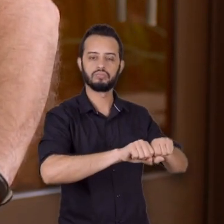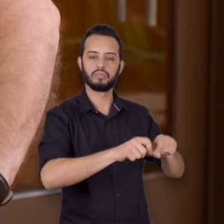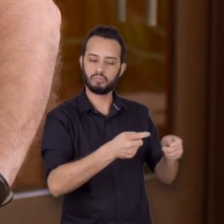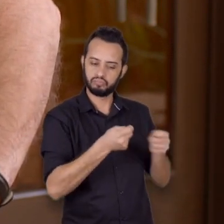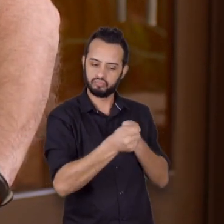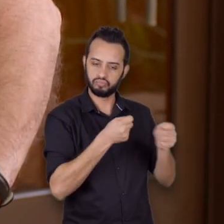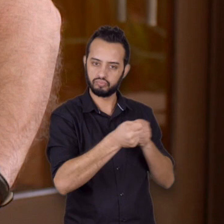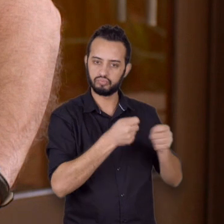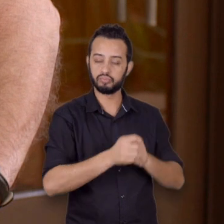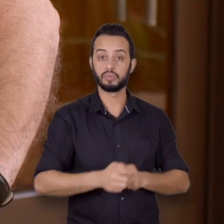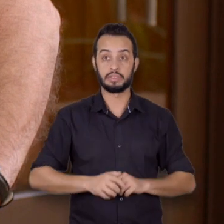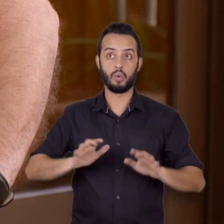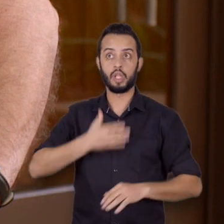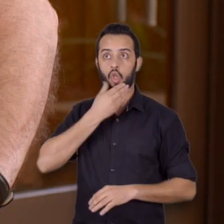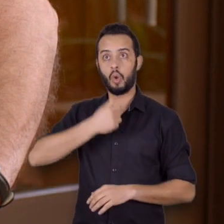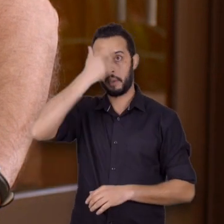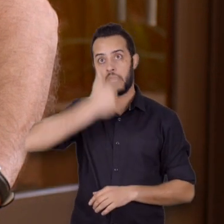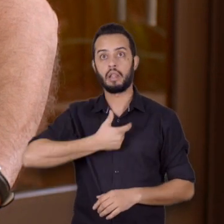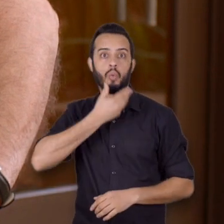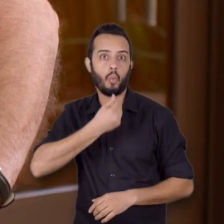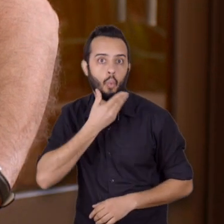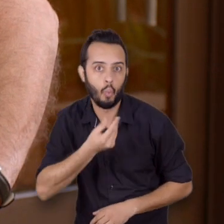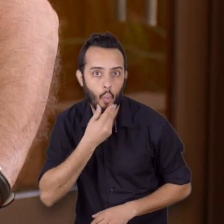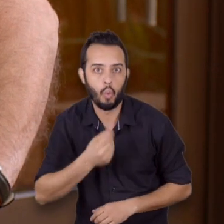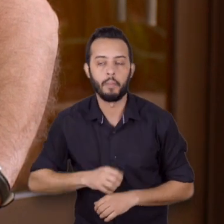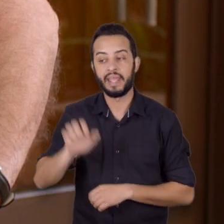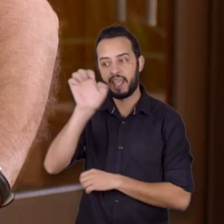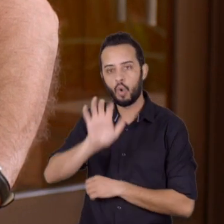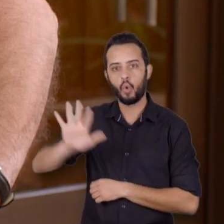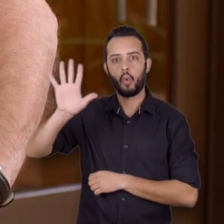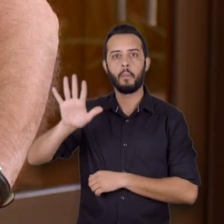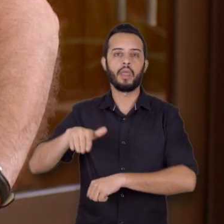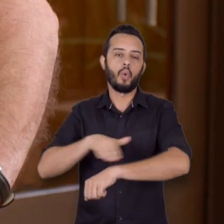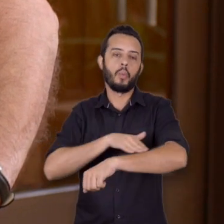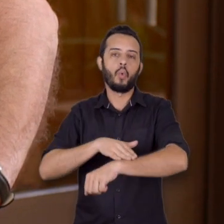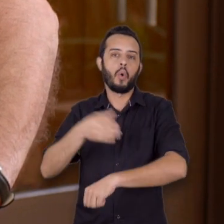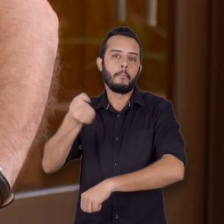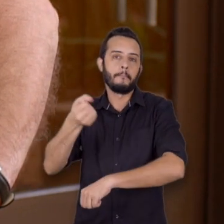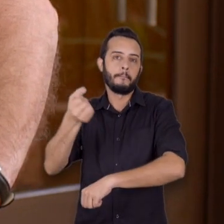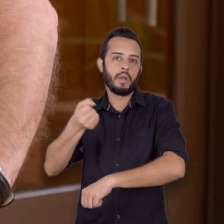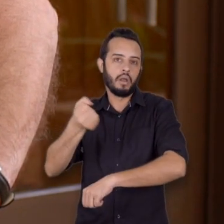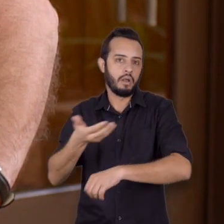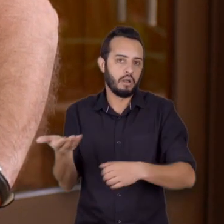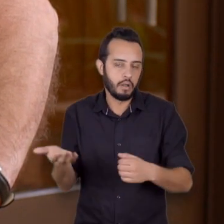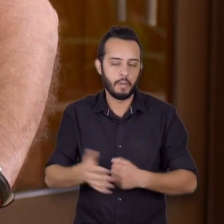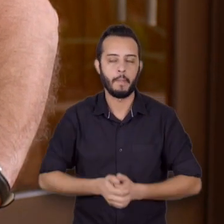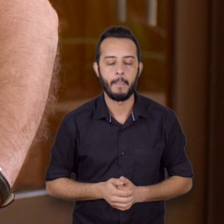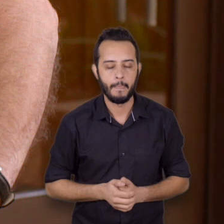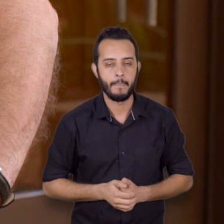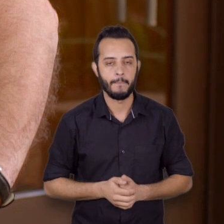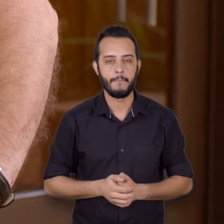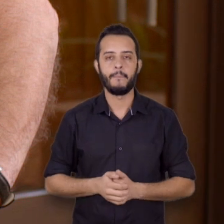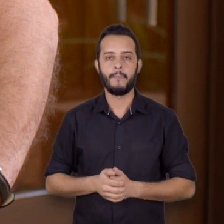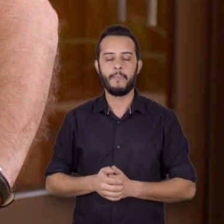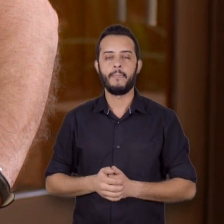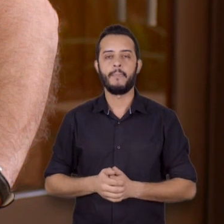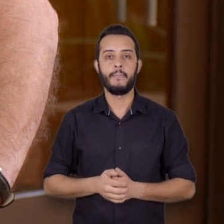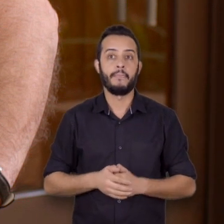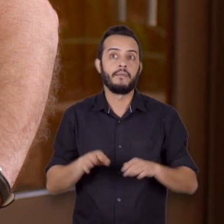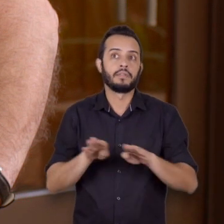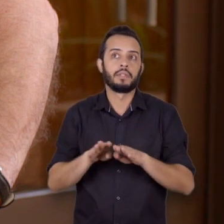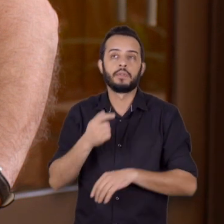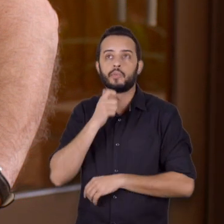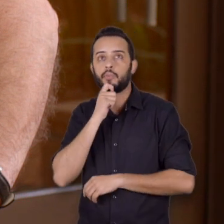E, claro, como ele é homem, ele é masculino, como ele é europeu, ele é branco, né? Como ele